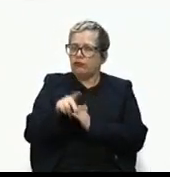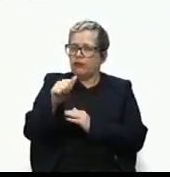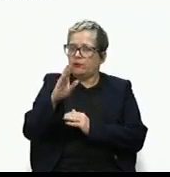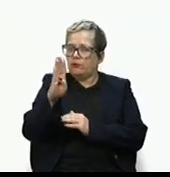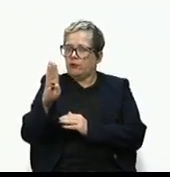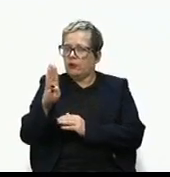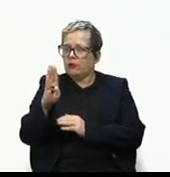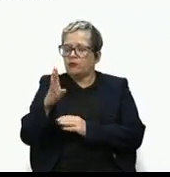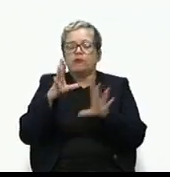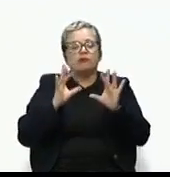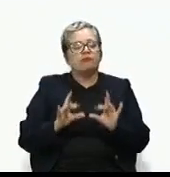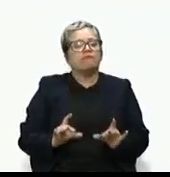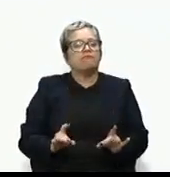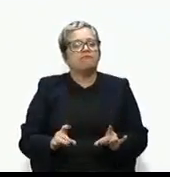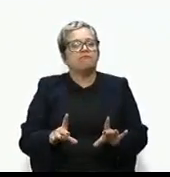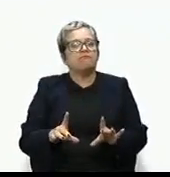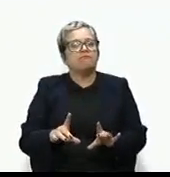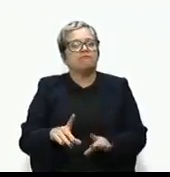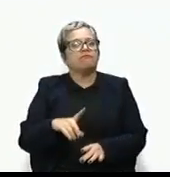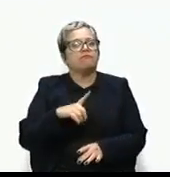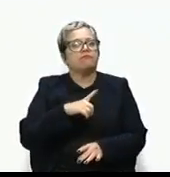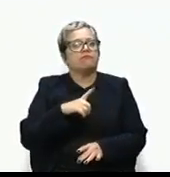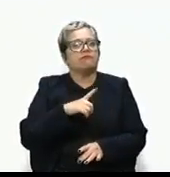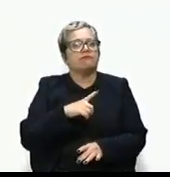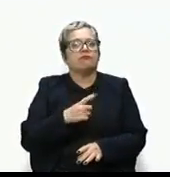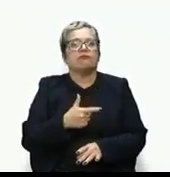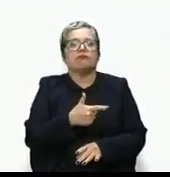Então, o faturamento, nós vimos que foi